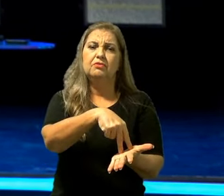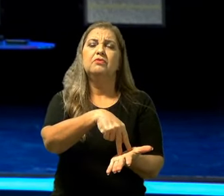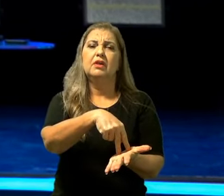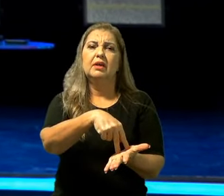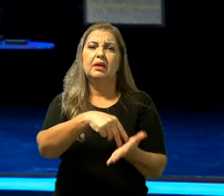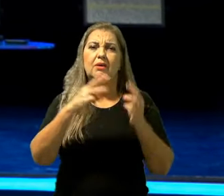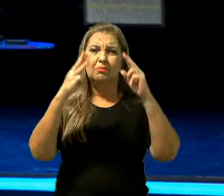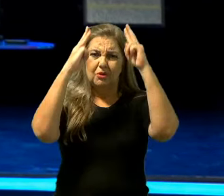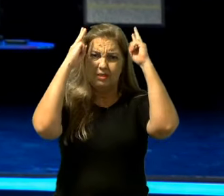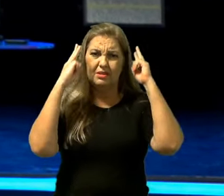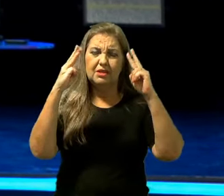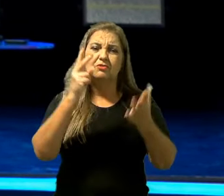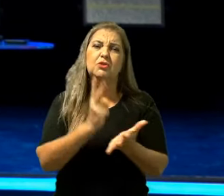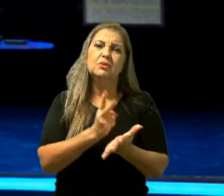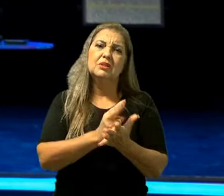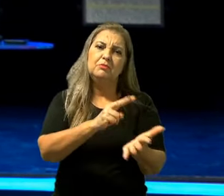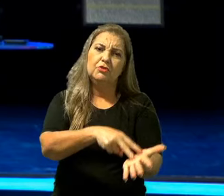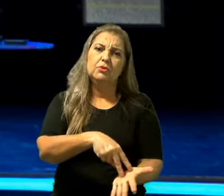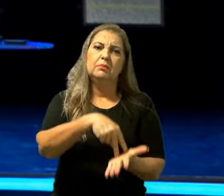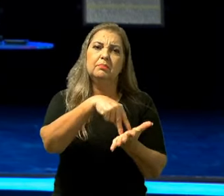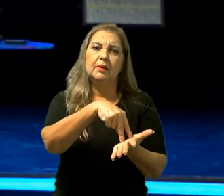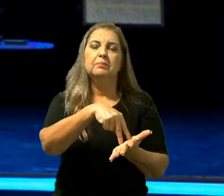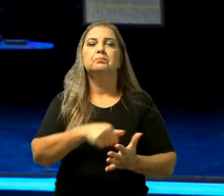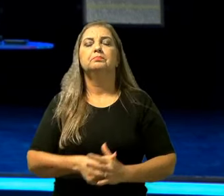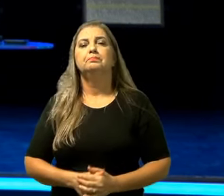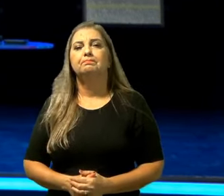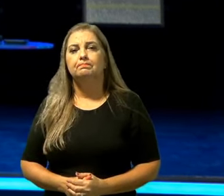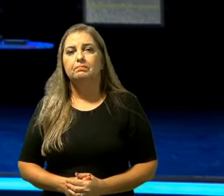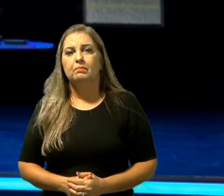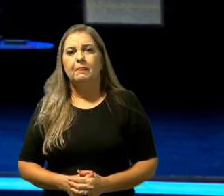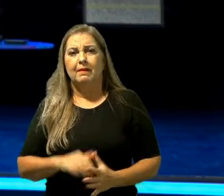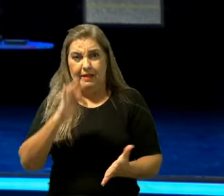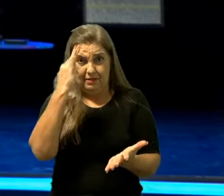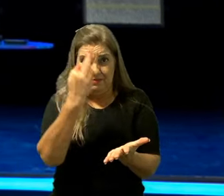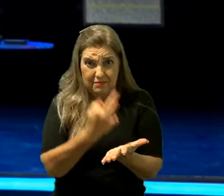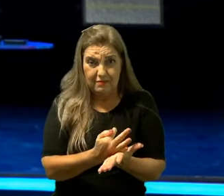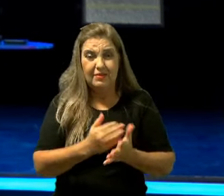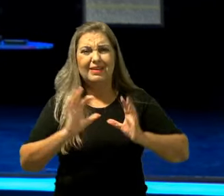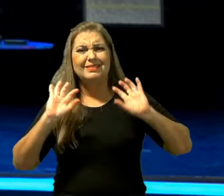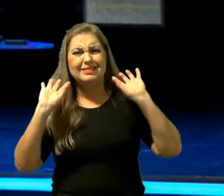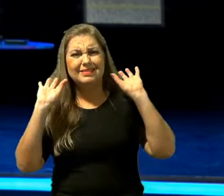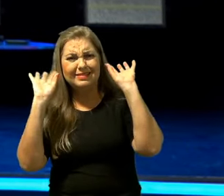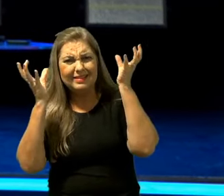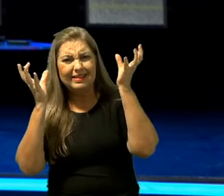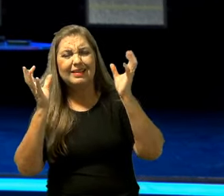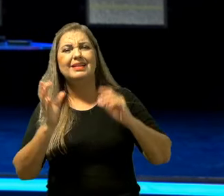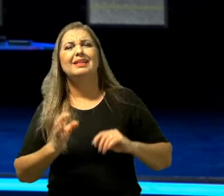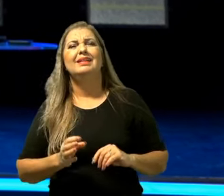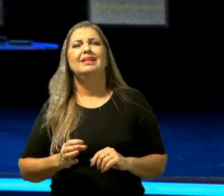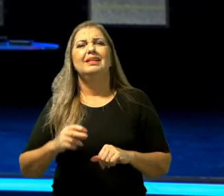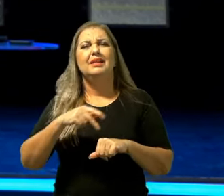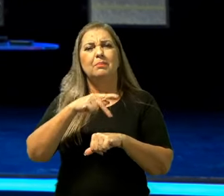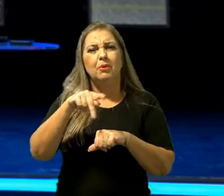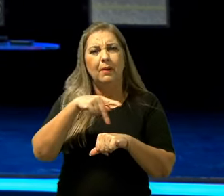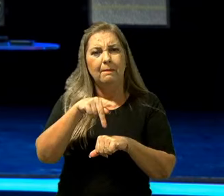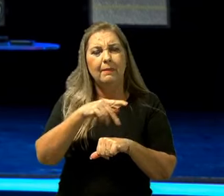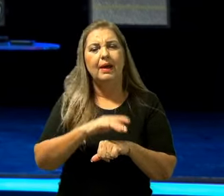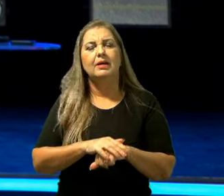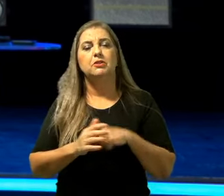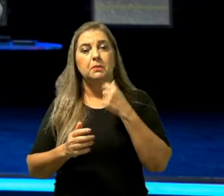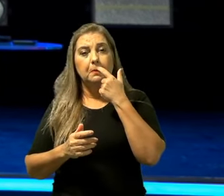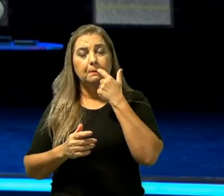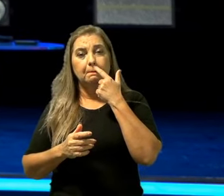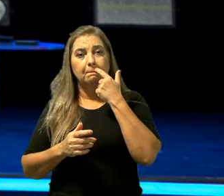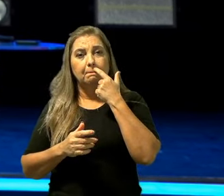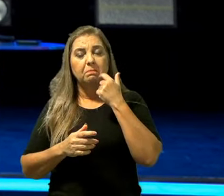aquele que é invisível. Pela fé, celebrou a Páscoa e fez a aspersão do sangue para que o